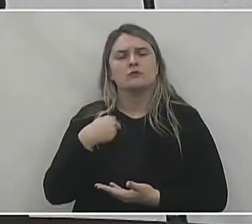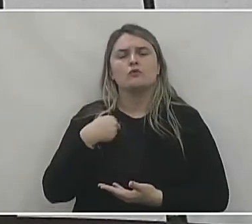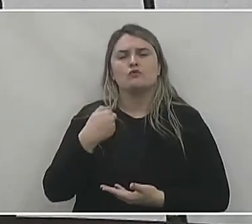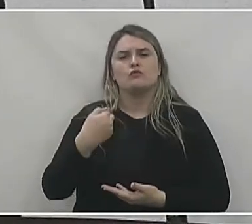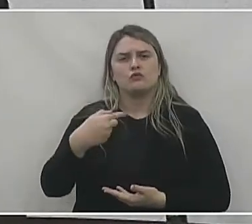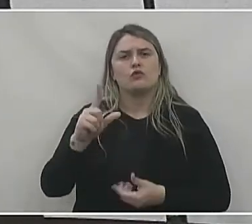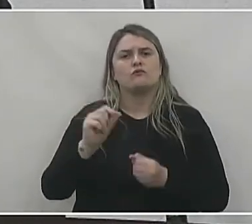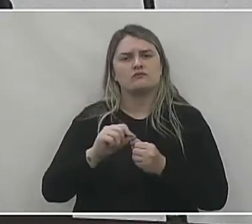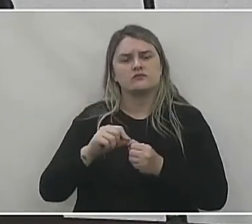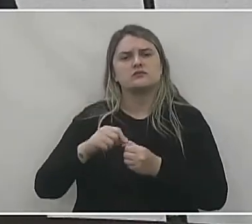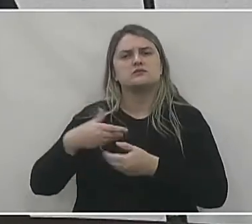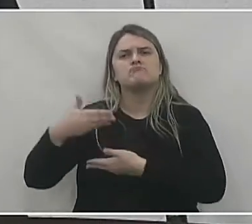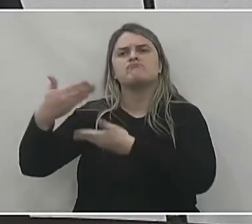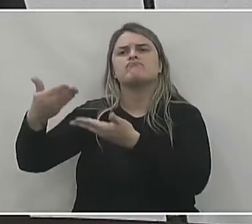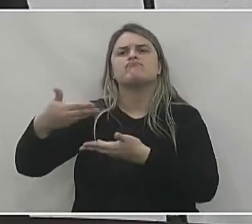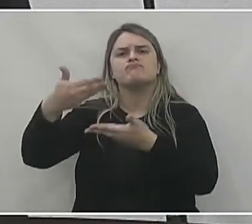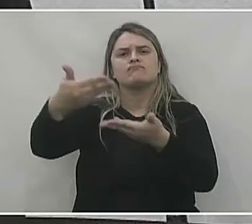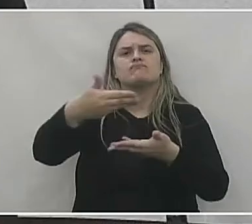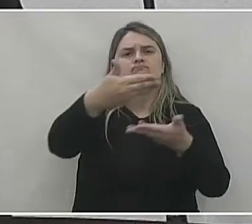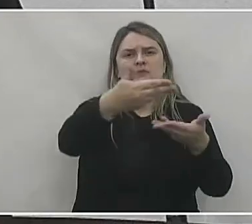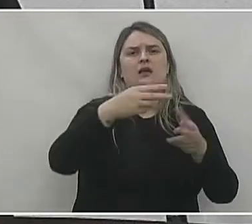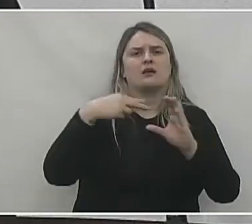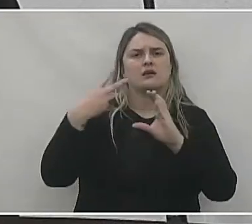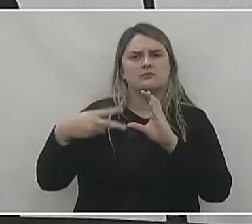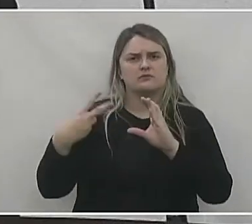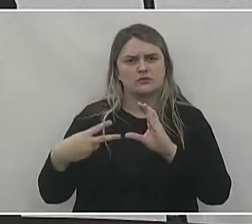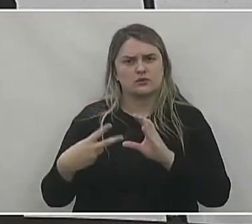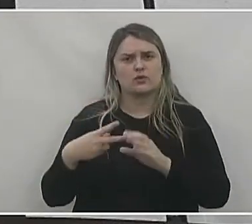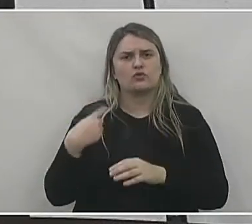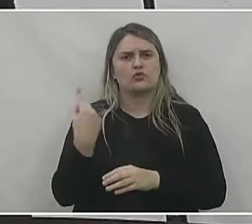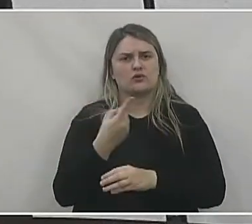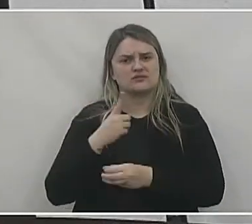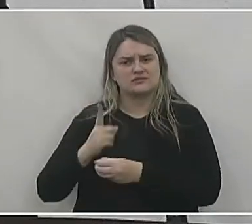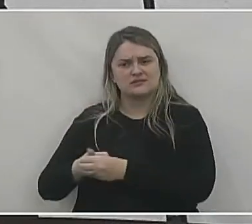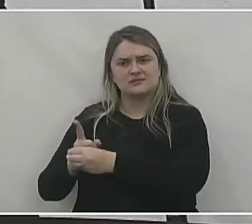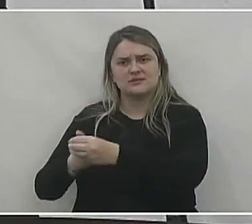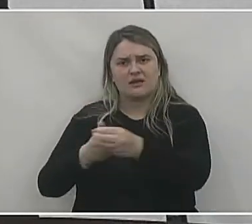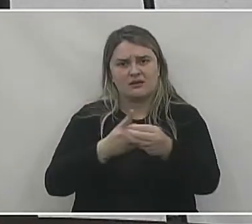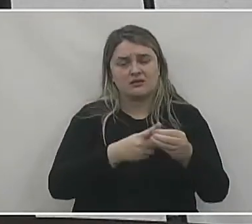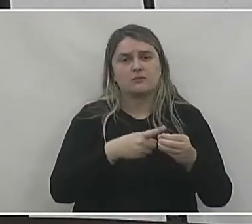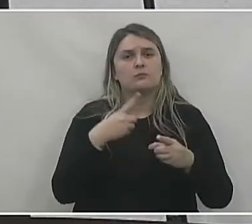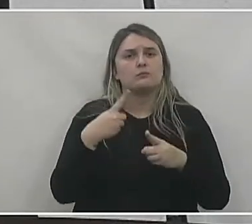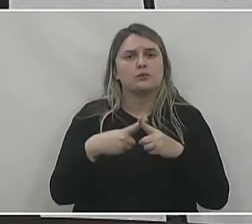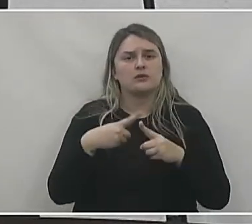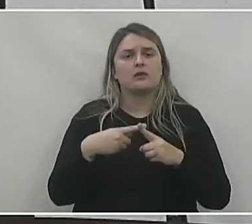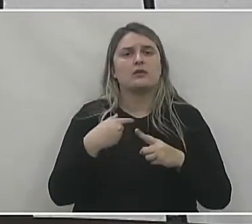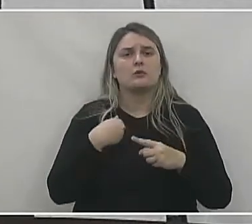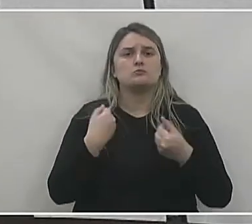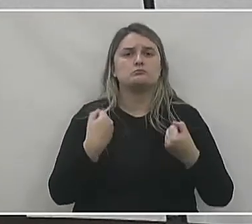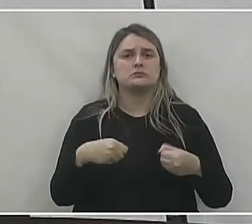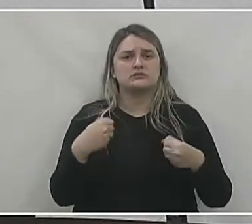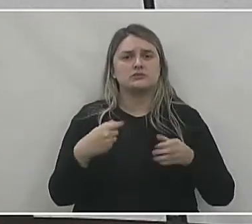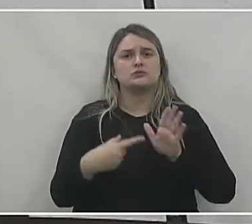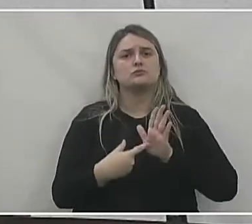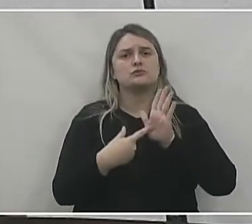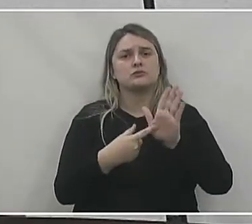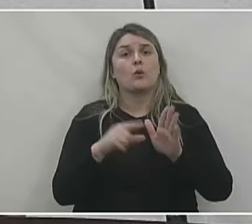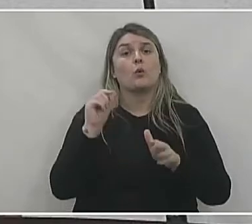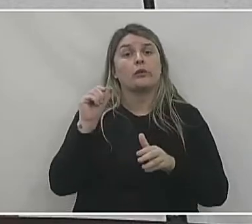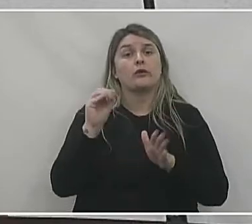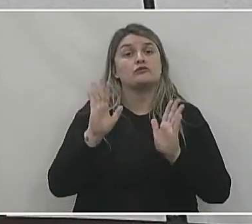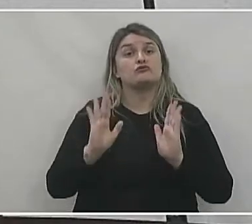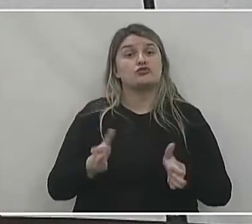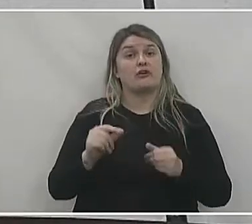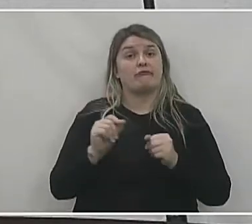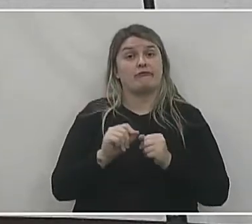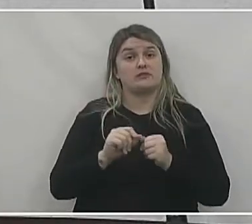fazer essa caminhada em todas as câmaras de vereadores da região, porque eu preciso mostrar o que eu